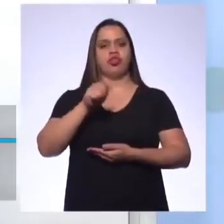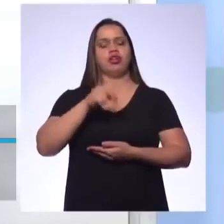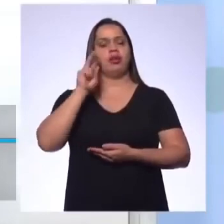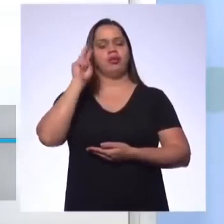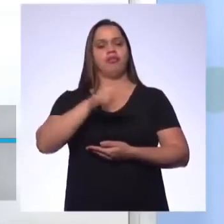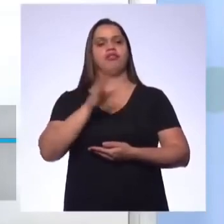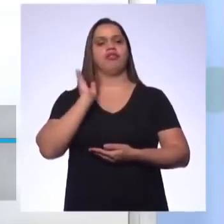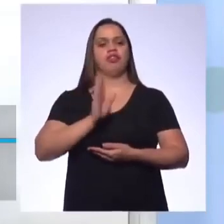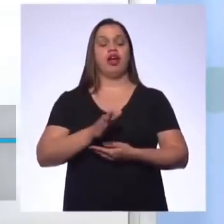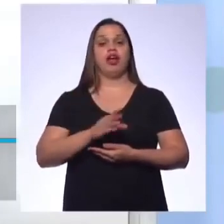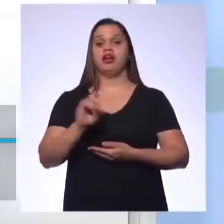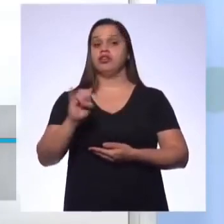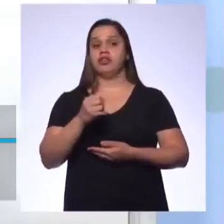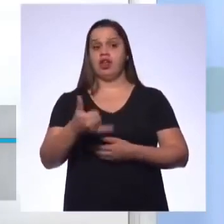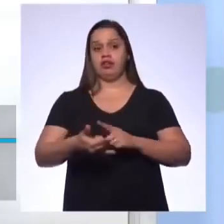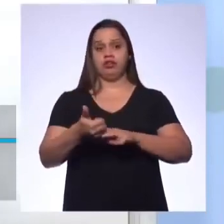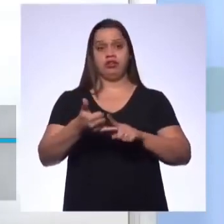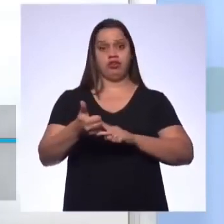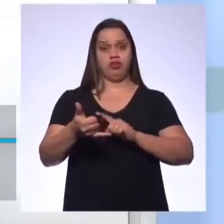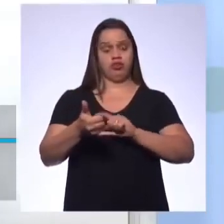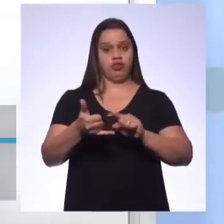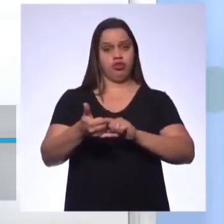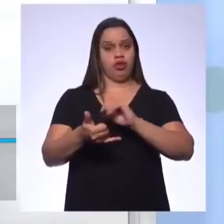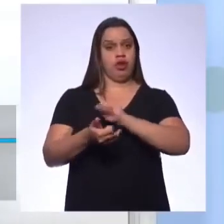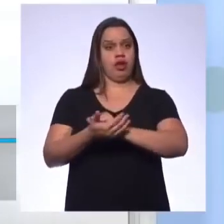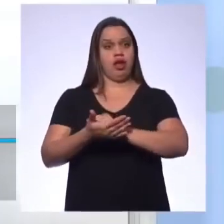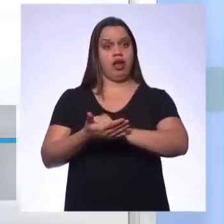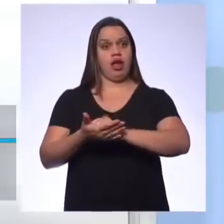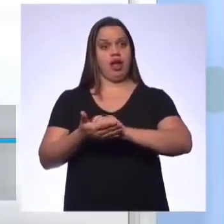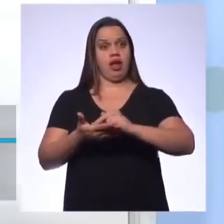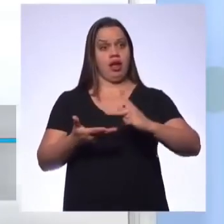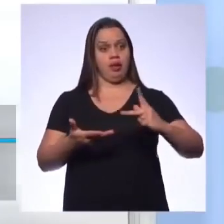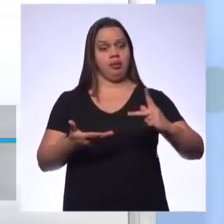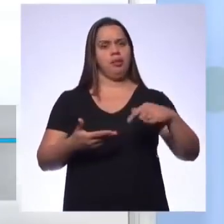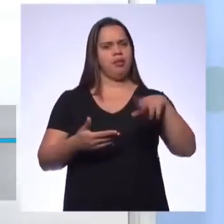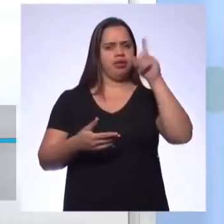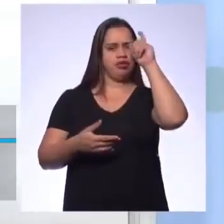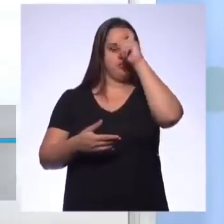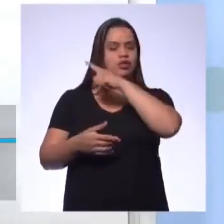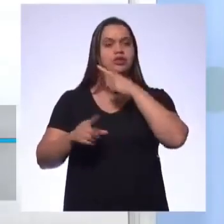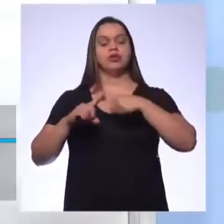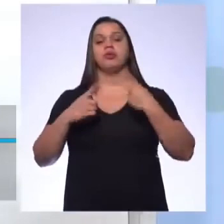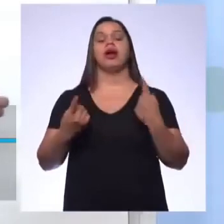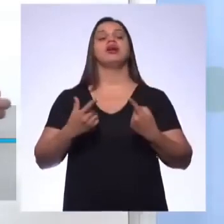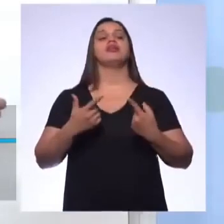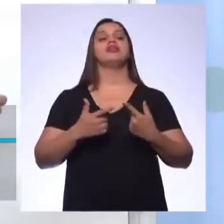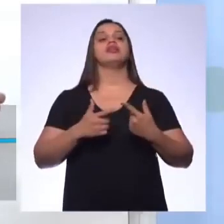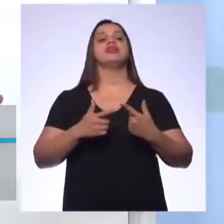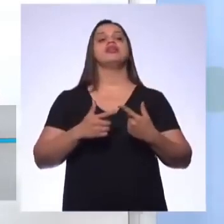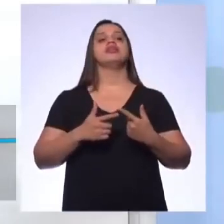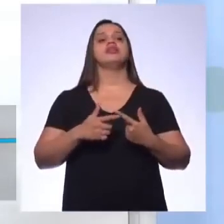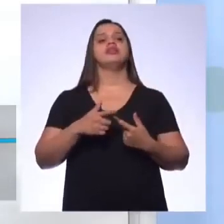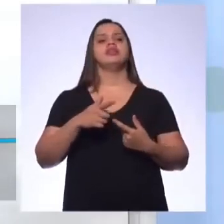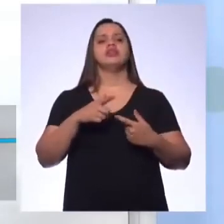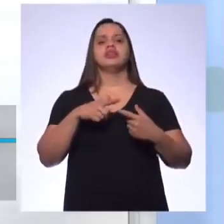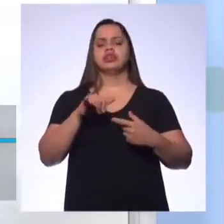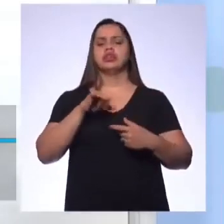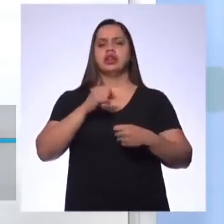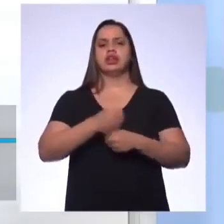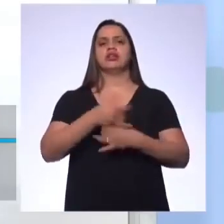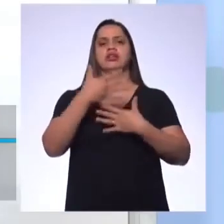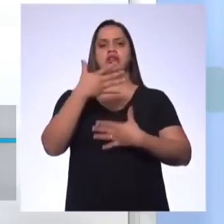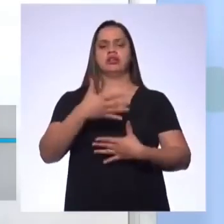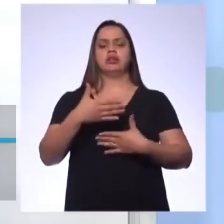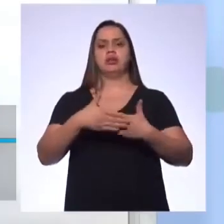repeteco. Se você tiver no aparelho celular, no aplicativo, vai ser talvez um pouco difícil. Aí, se você quiser, pode deixar o chat